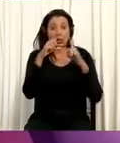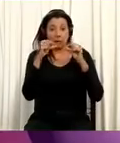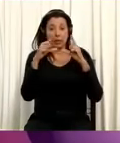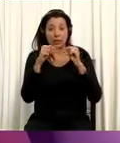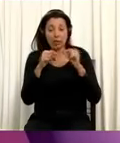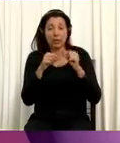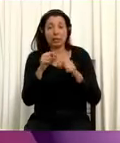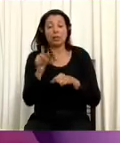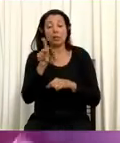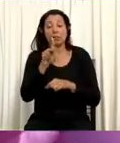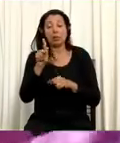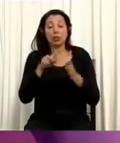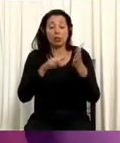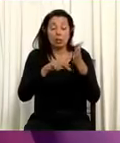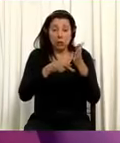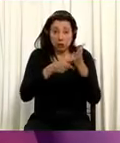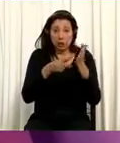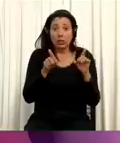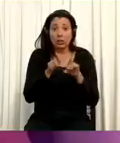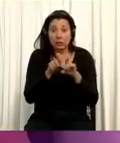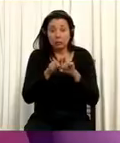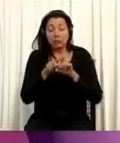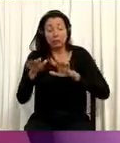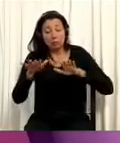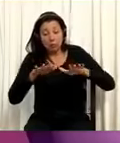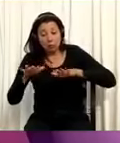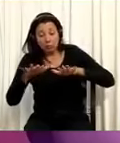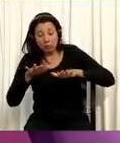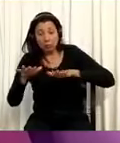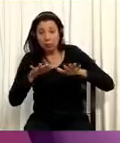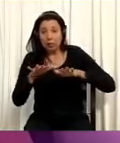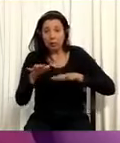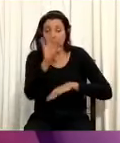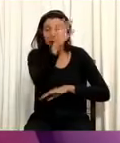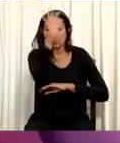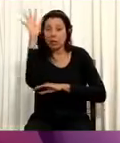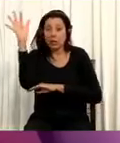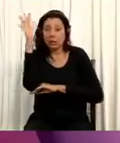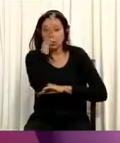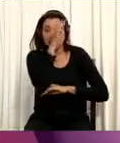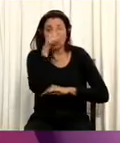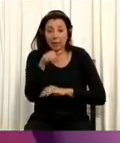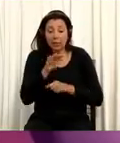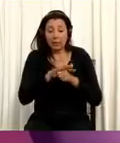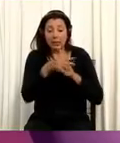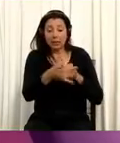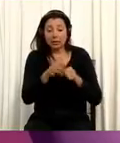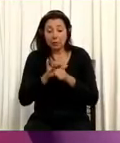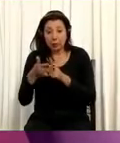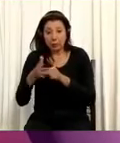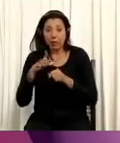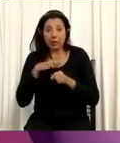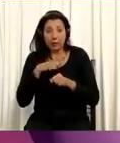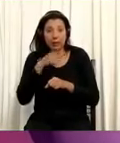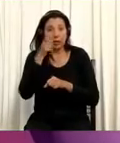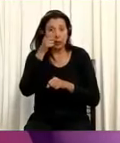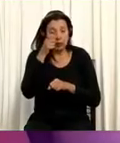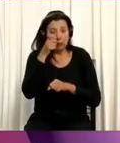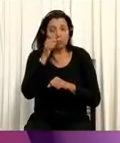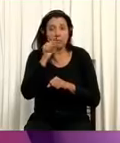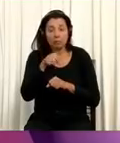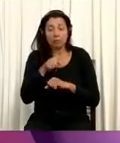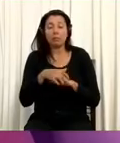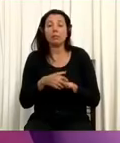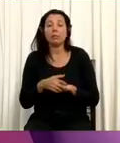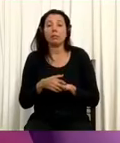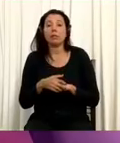sindicatos professores, também nos movimentos ambientais. Aqui em Samambaia tem um movimento bem interessante, que é o movimento